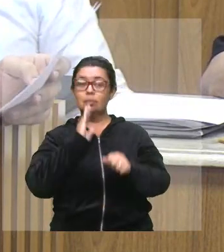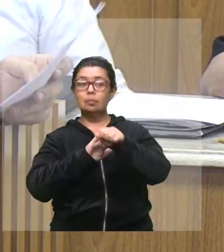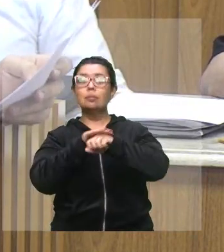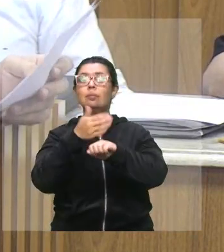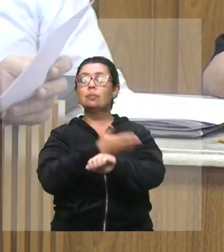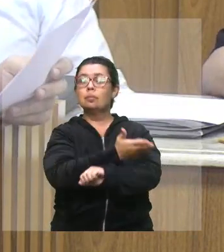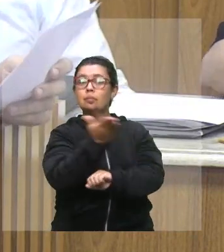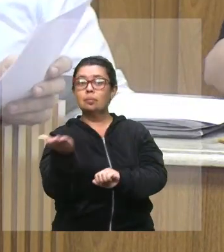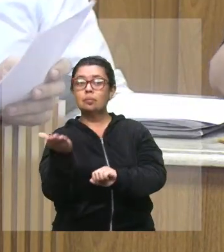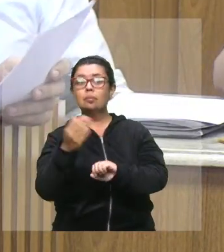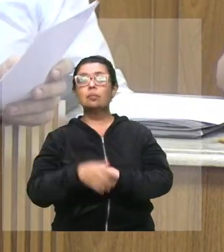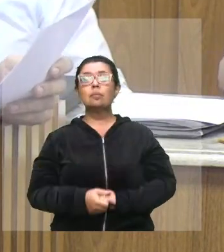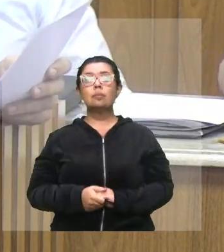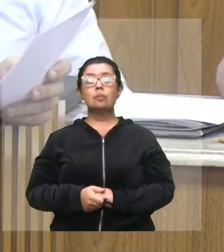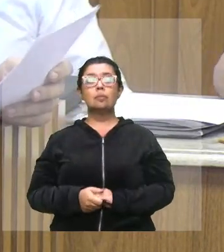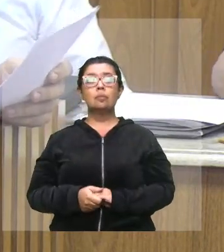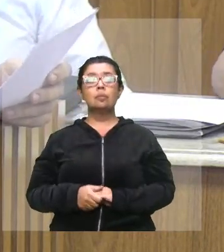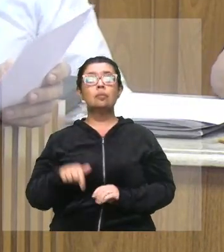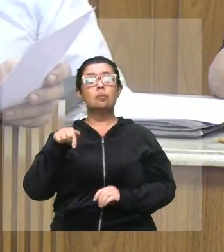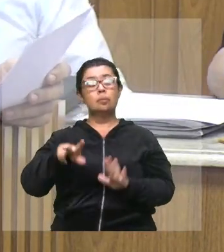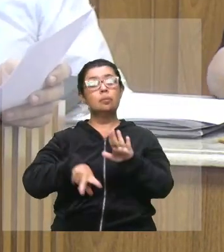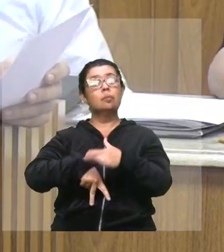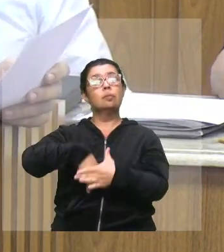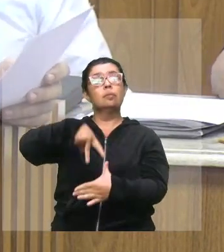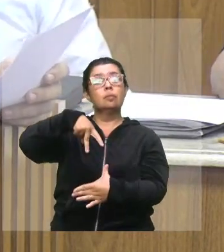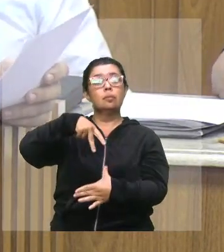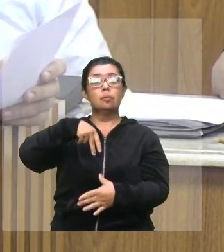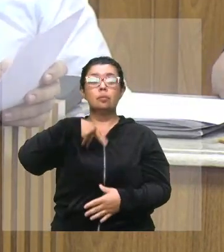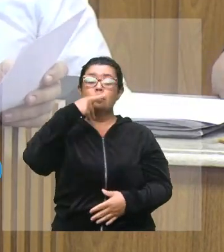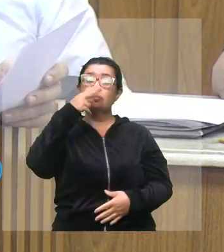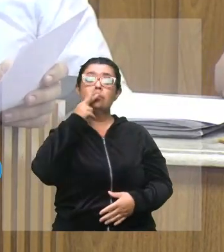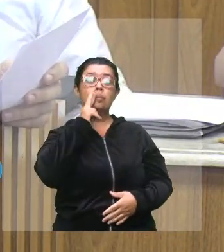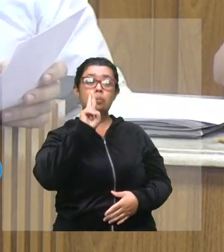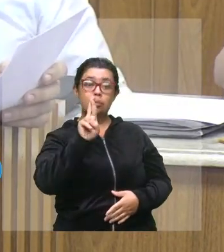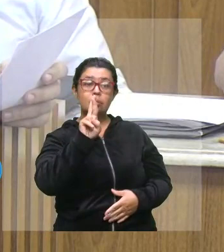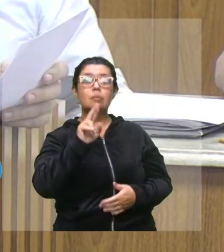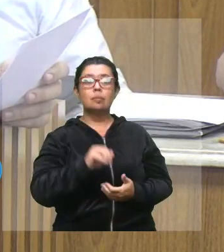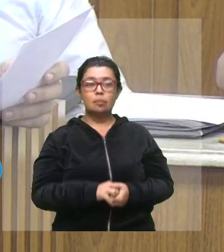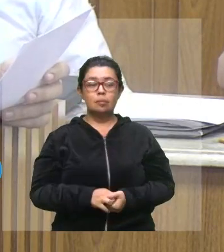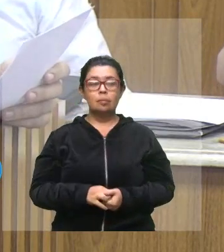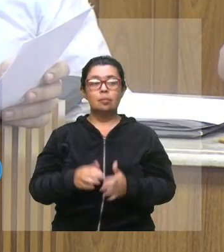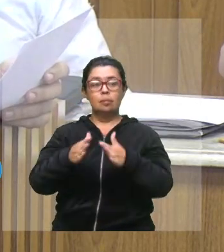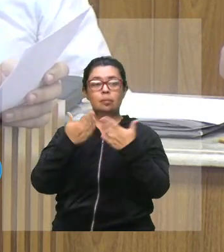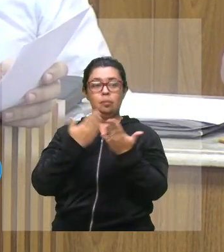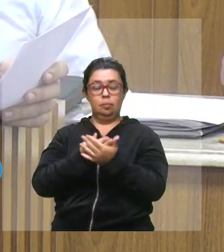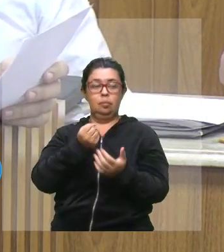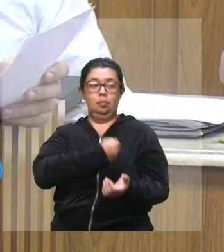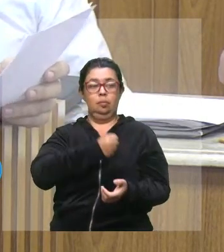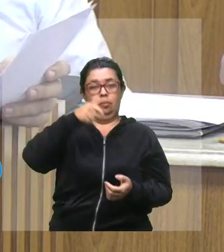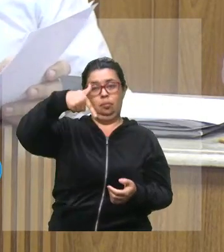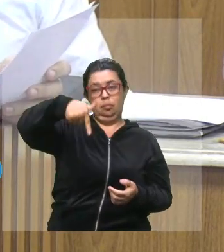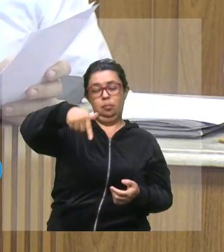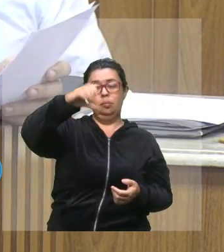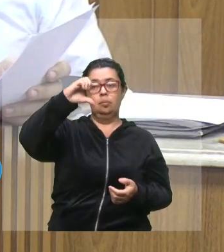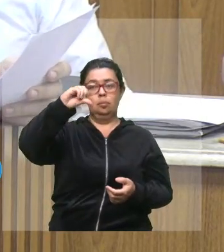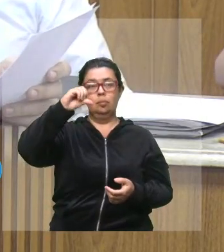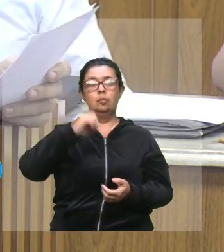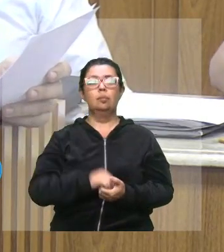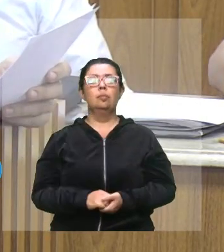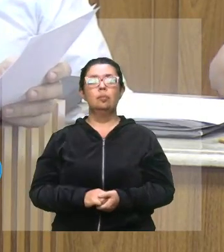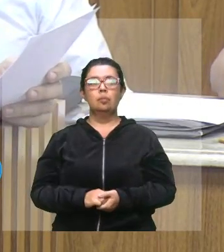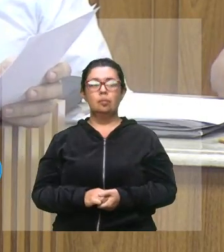todos. Eu subo aqui nessa tribuna para falar de uma resposta, de um requerimento. Requerimento número 79 de